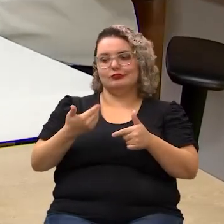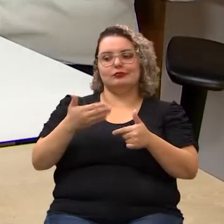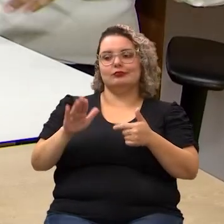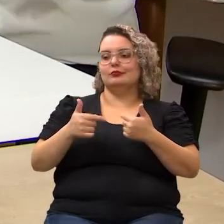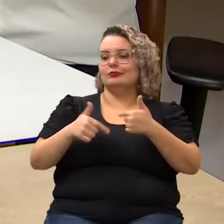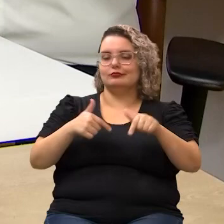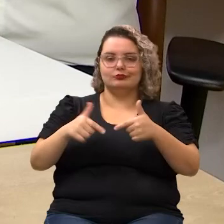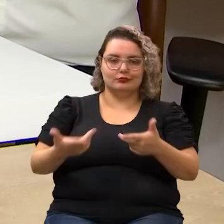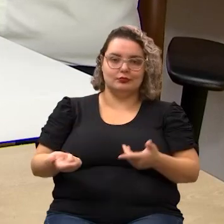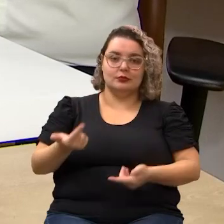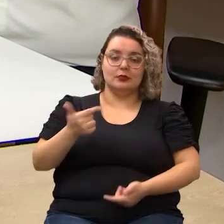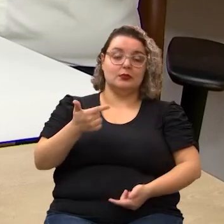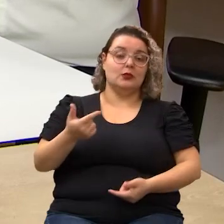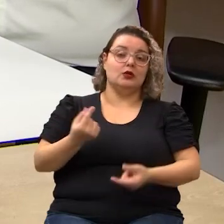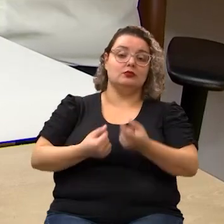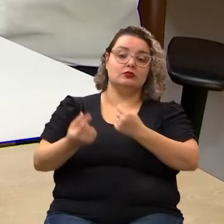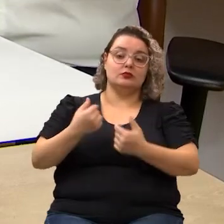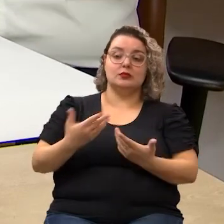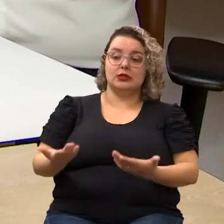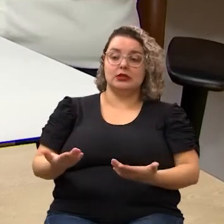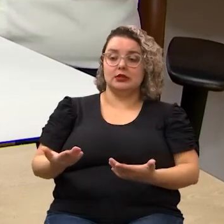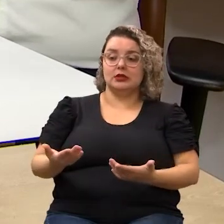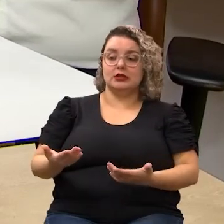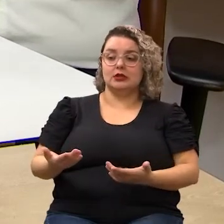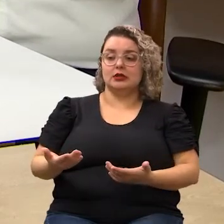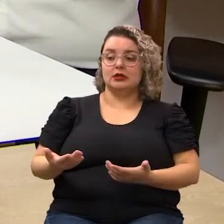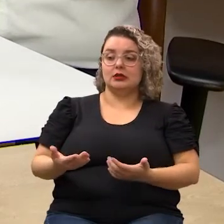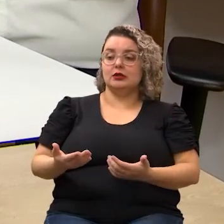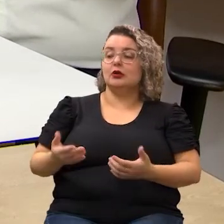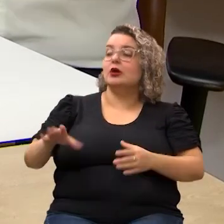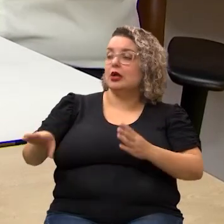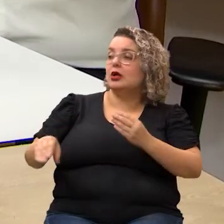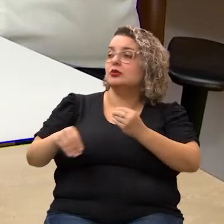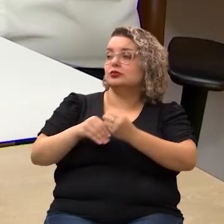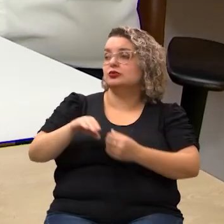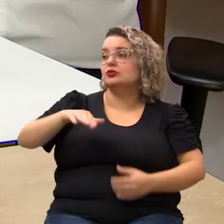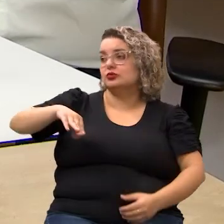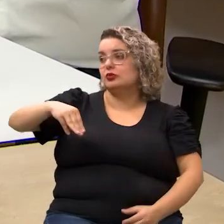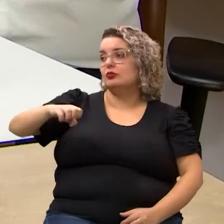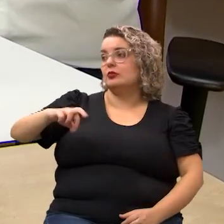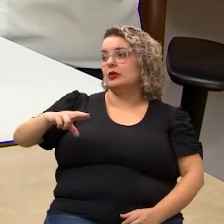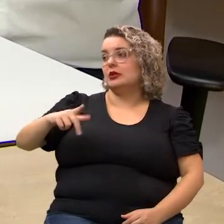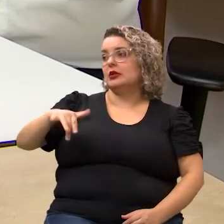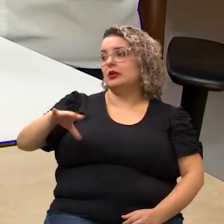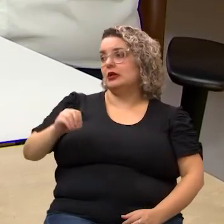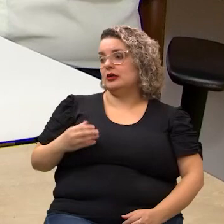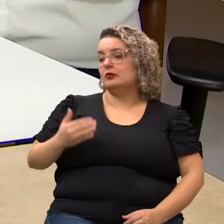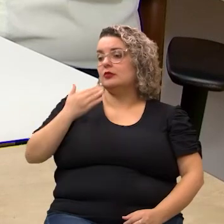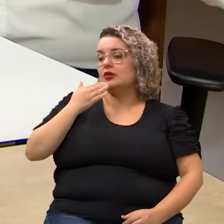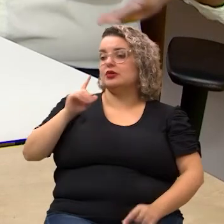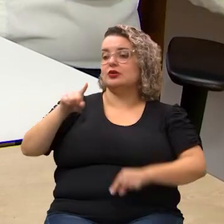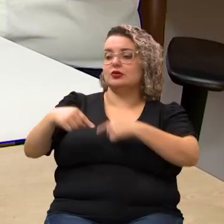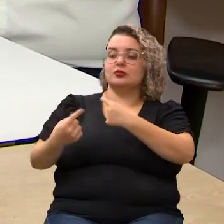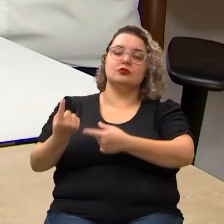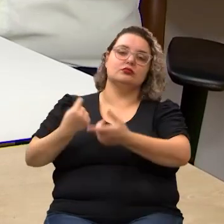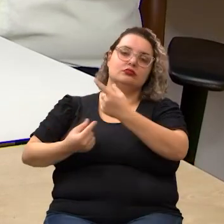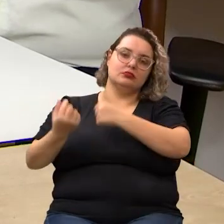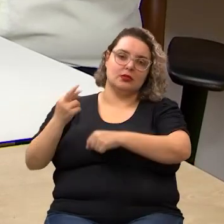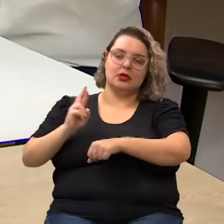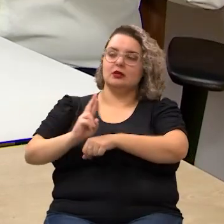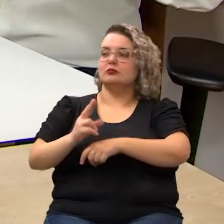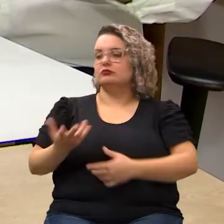emprego, não tem mais demanda adicional no mercado solicitando por recursos. Então,